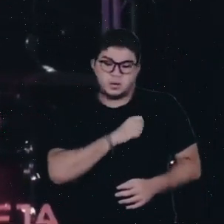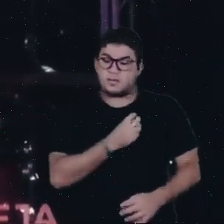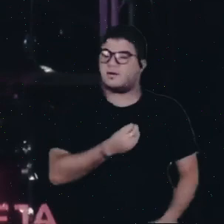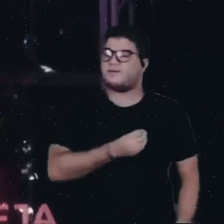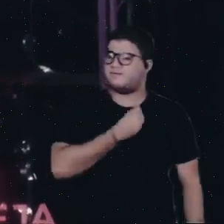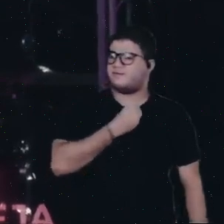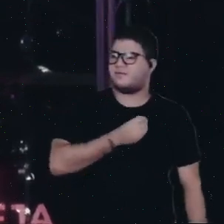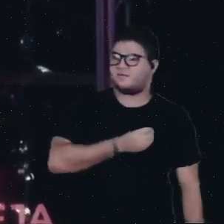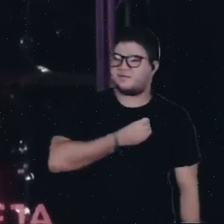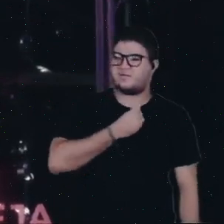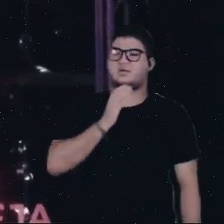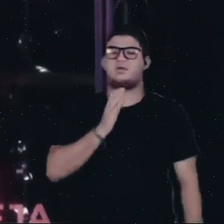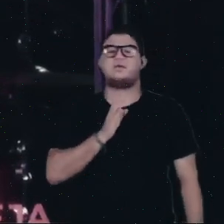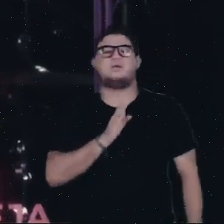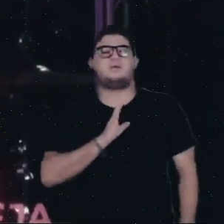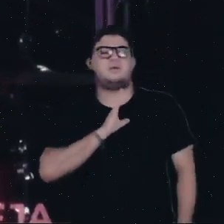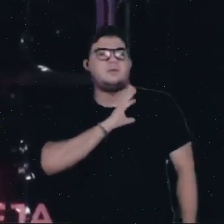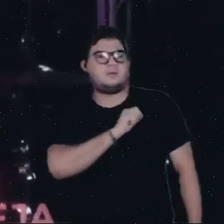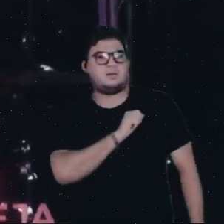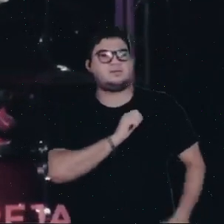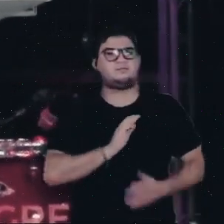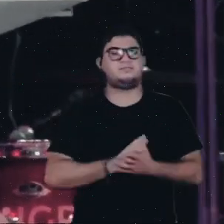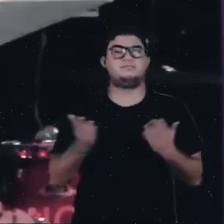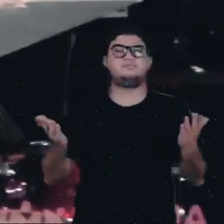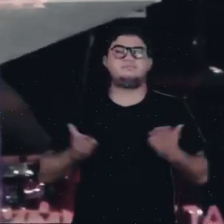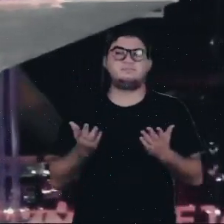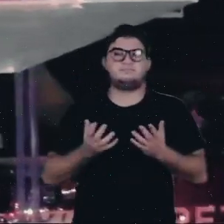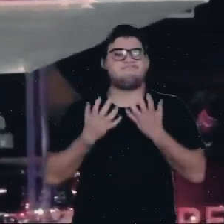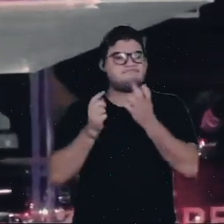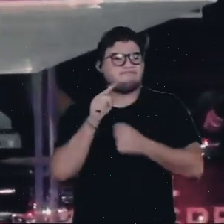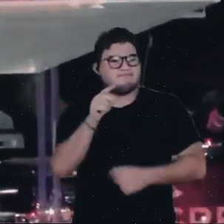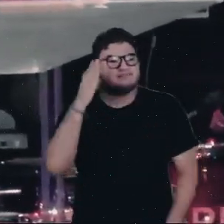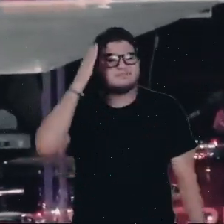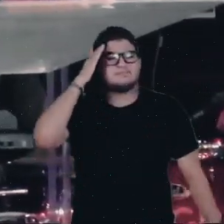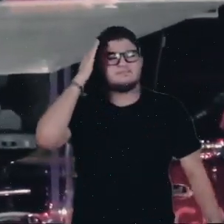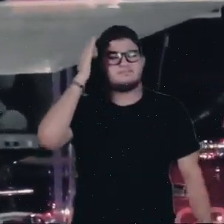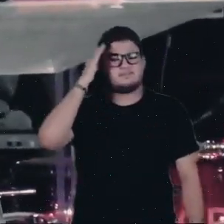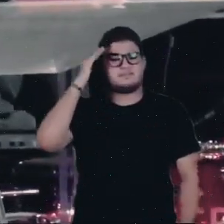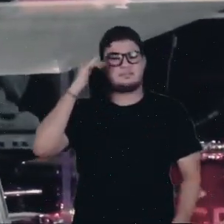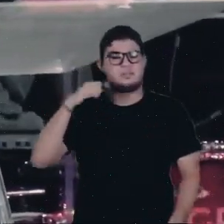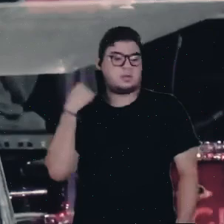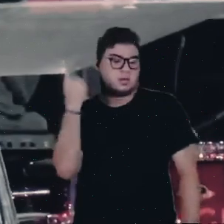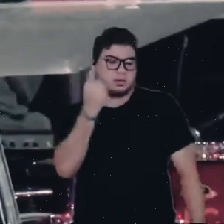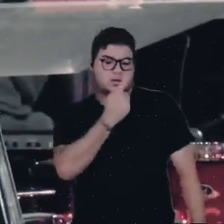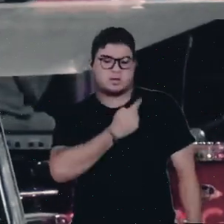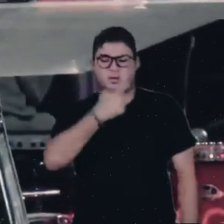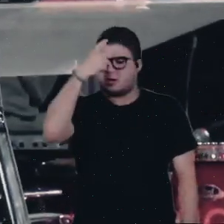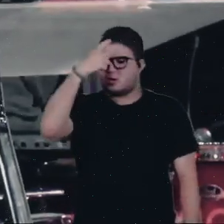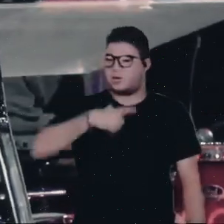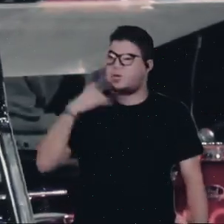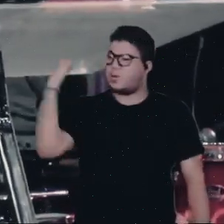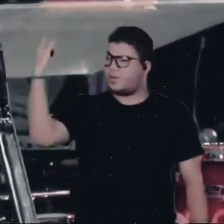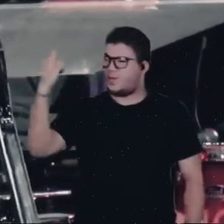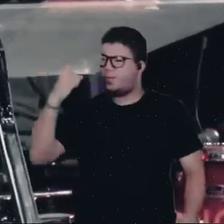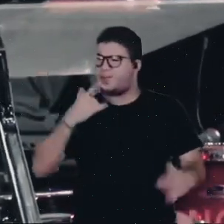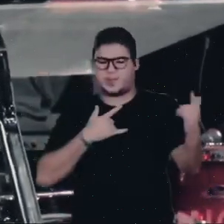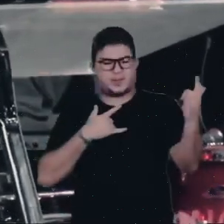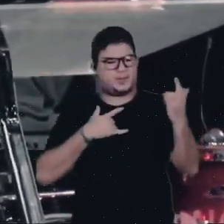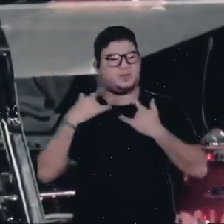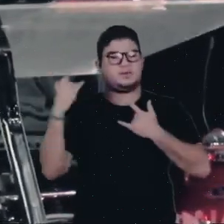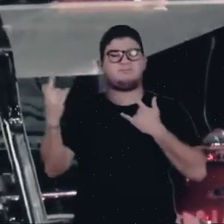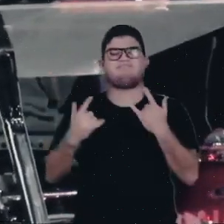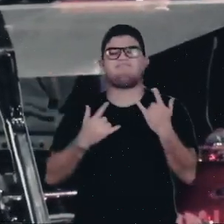viva. Por isso que nessa noite eu quero que eu e você entendamos que nós somos amados e fomos ao